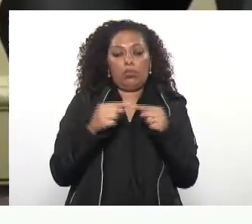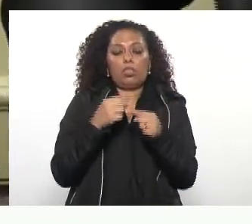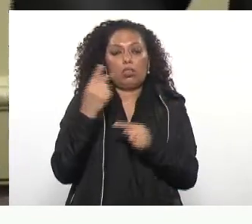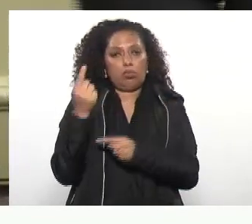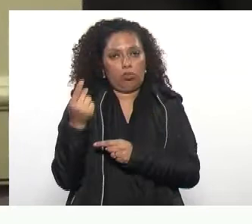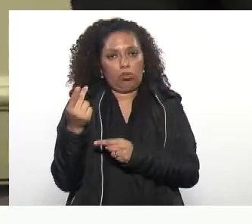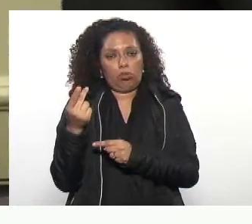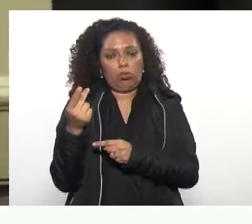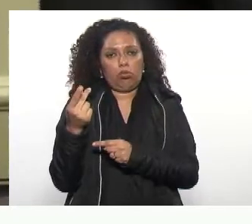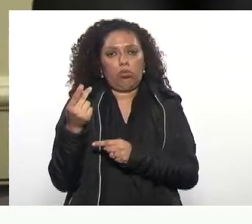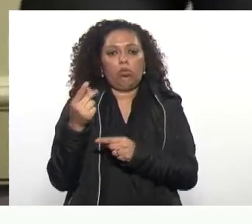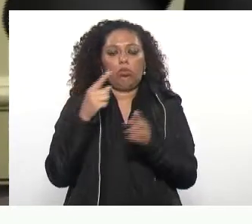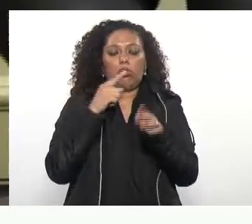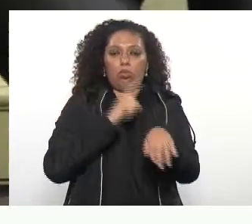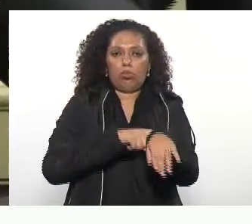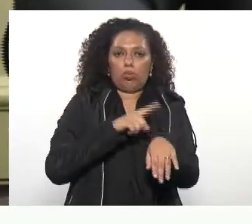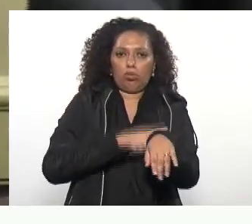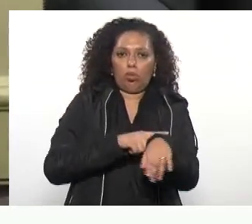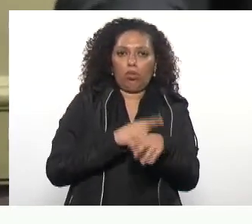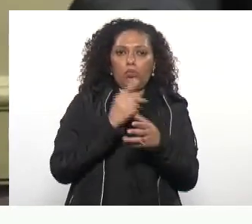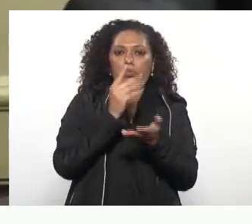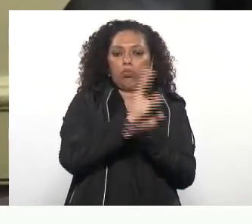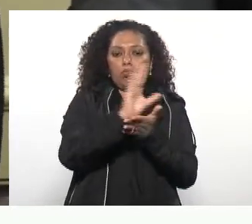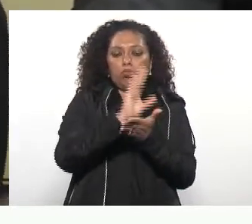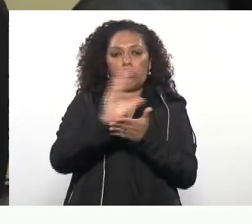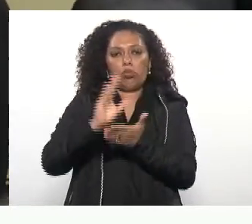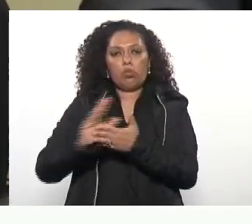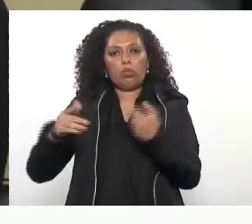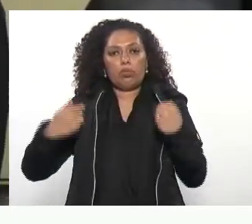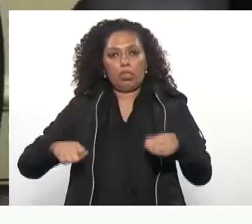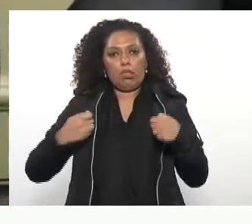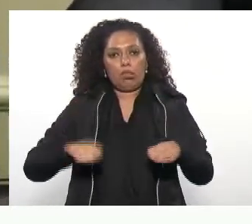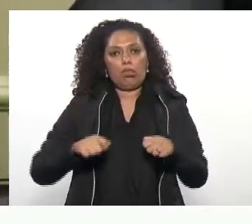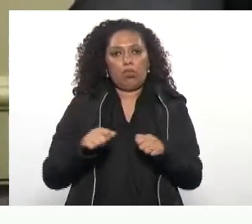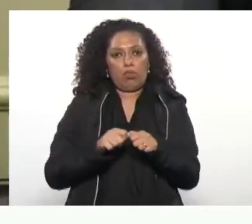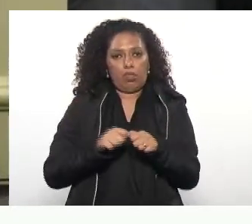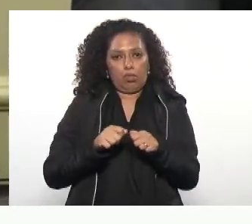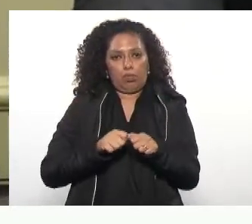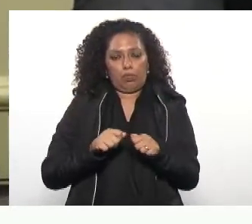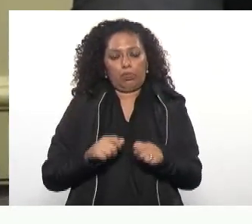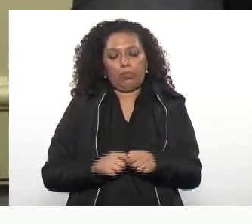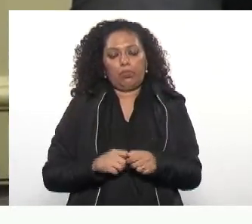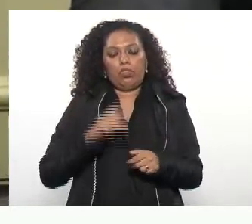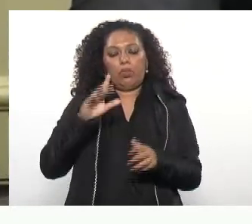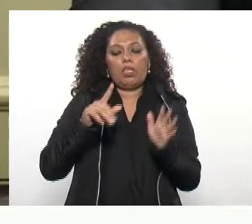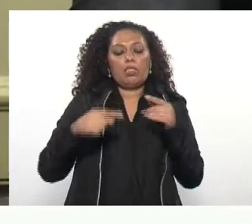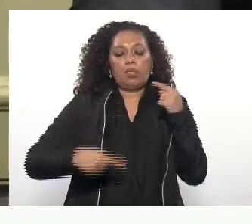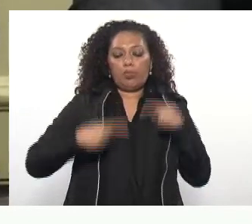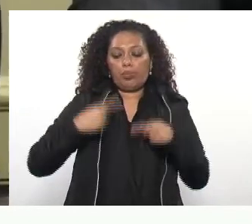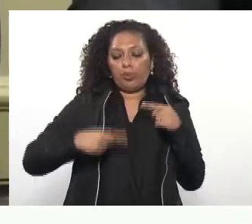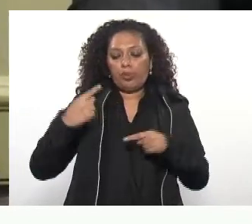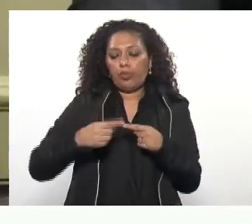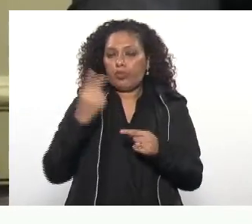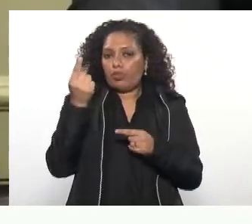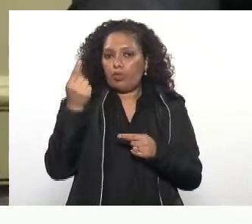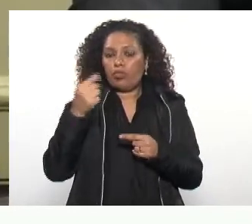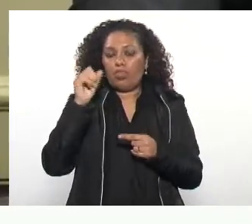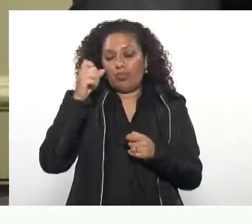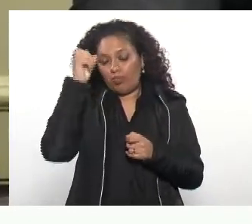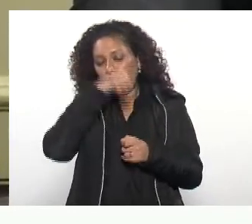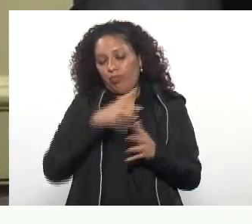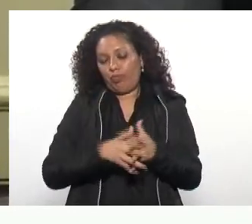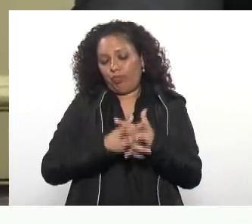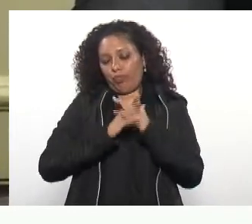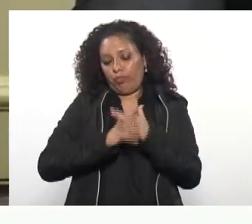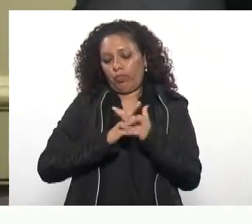valores, prazos e investimentos que deverão ser feitos. A política tarifária ela é muito complexa, a gente não pode